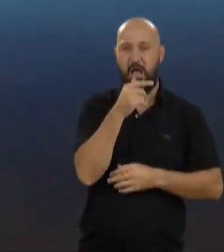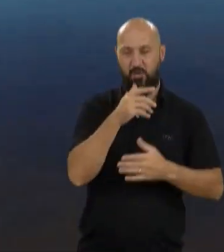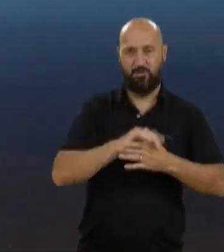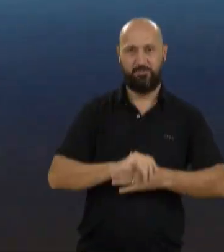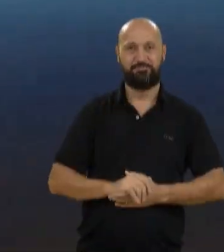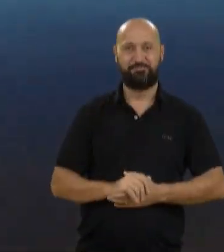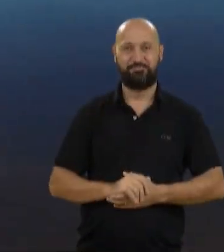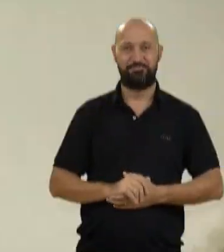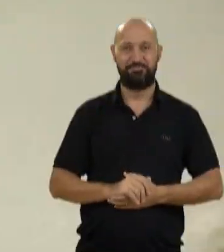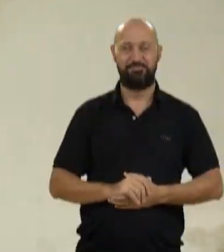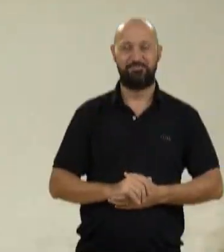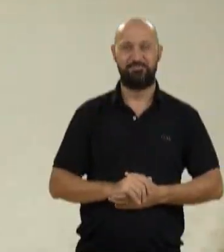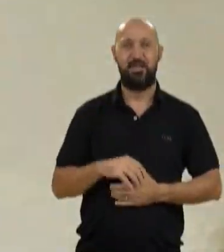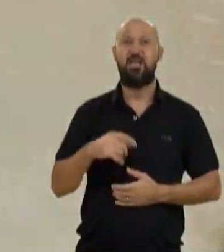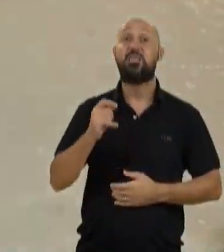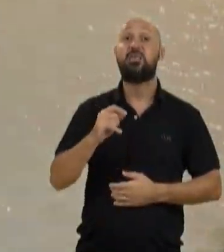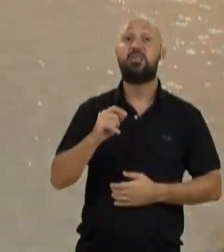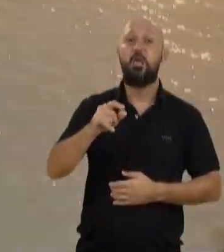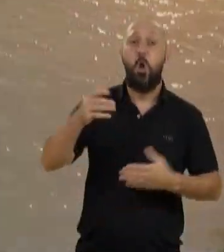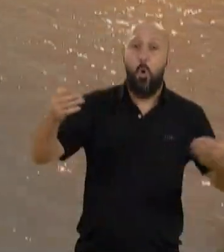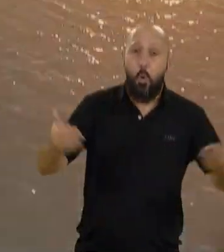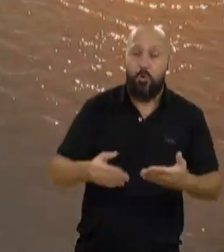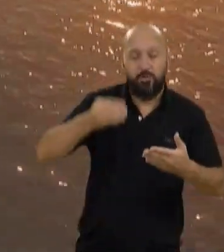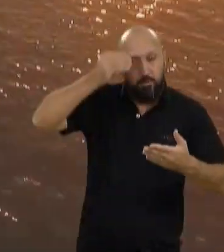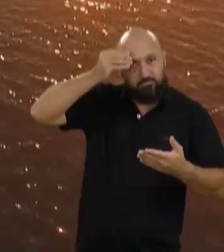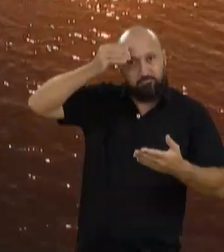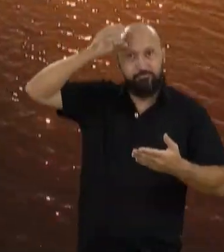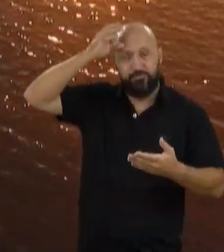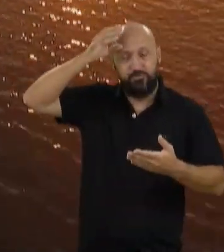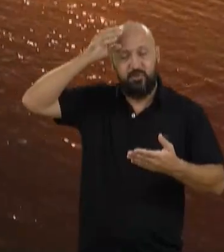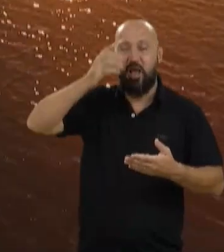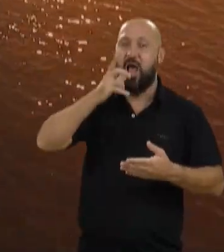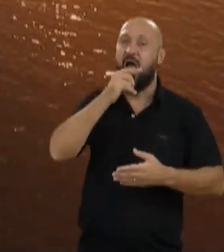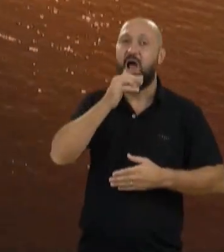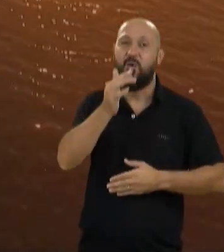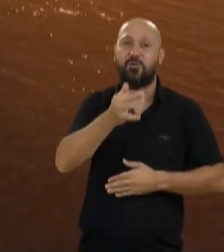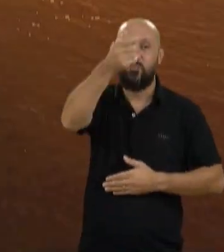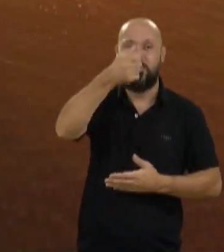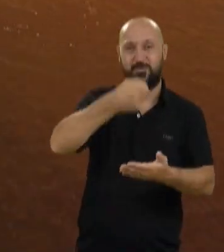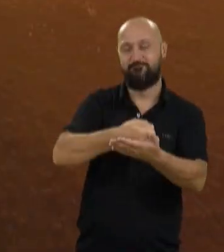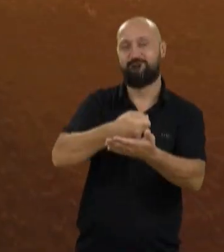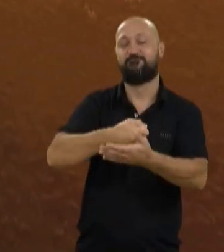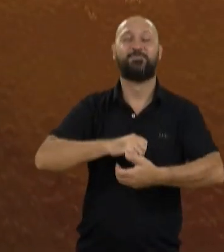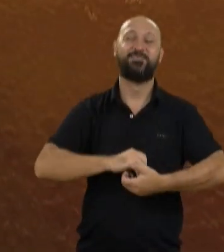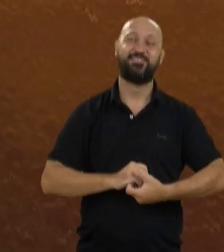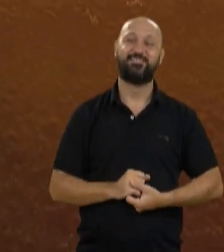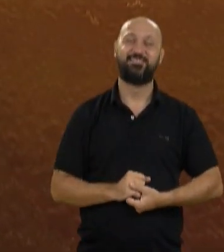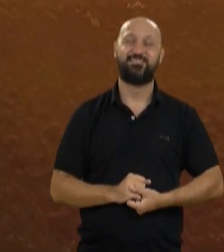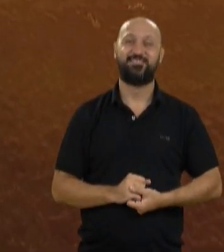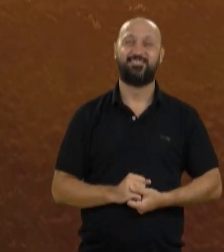recursos hídricos. A conscientização de hoje garante a água de amanhã.